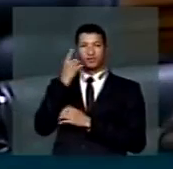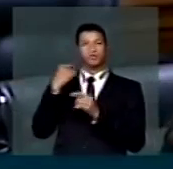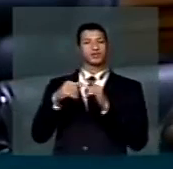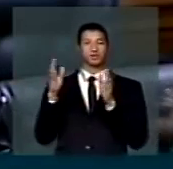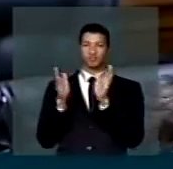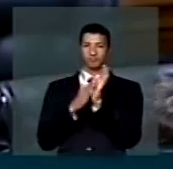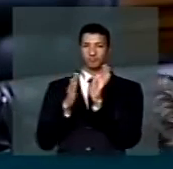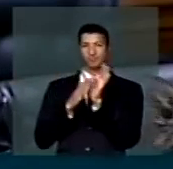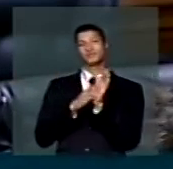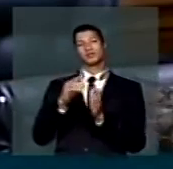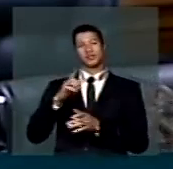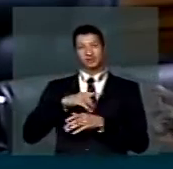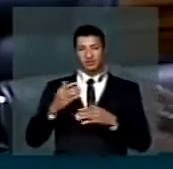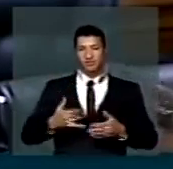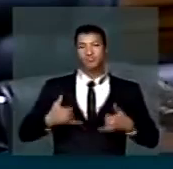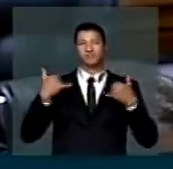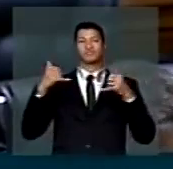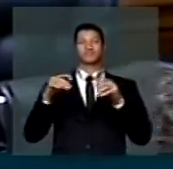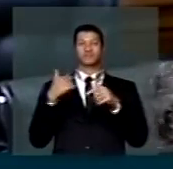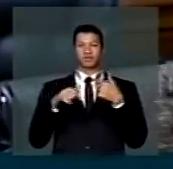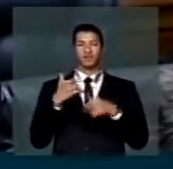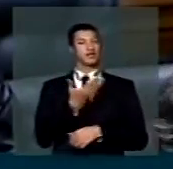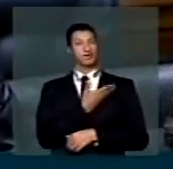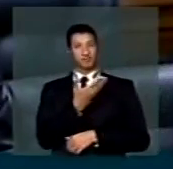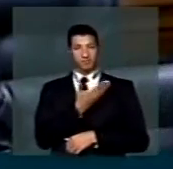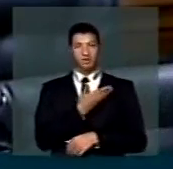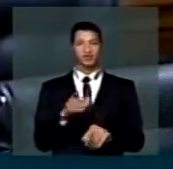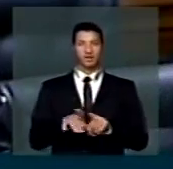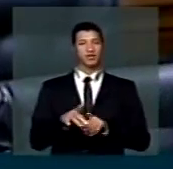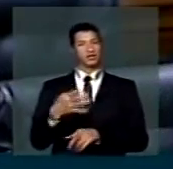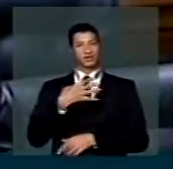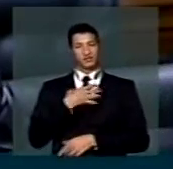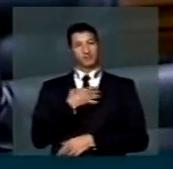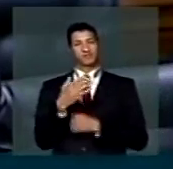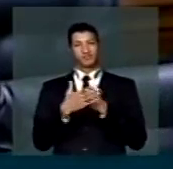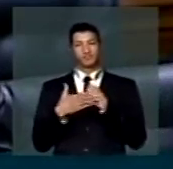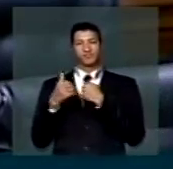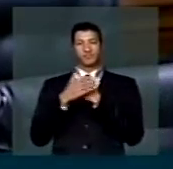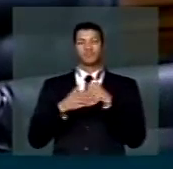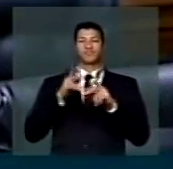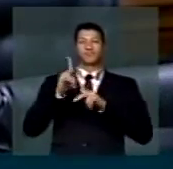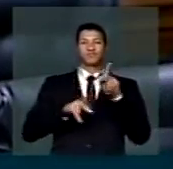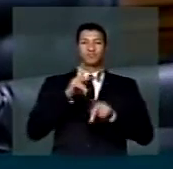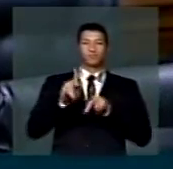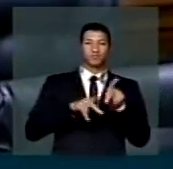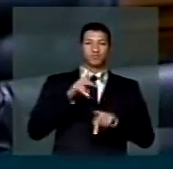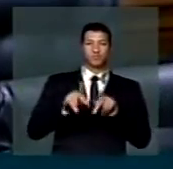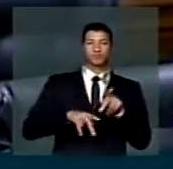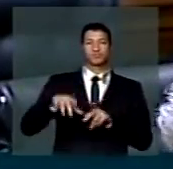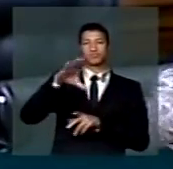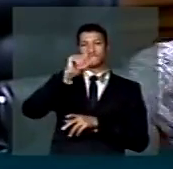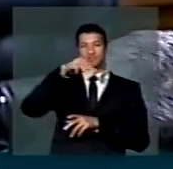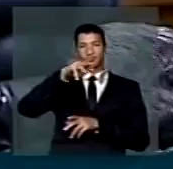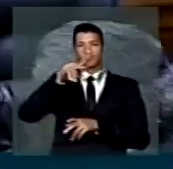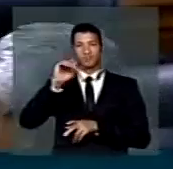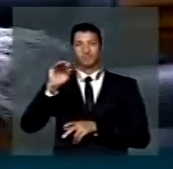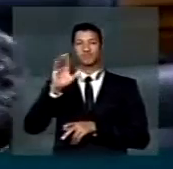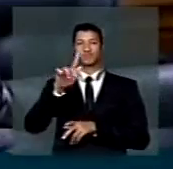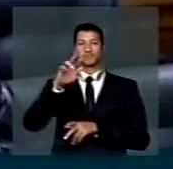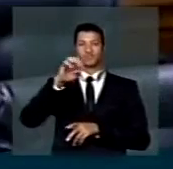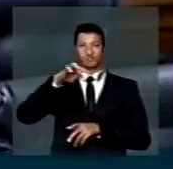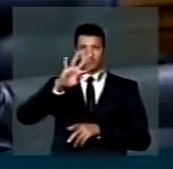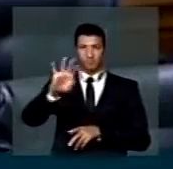está de parabéns, tenho muito orgulho de ser seu colega e seu amigo, e sentir o carinho que a população de Campo Grande, em especial, tem